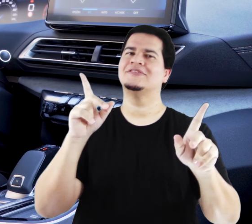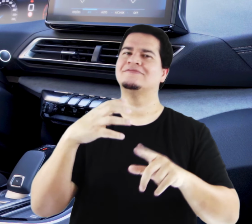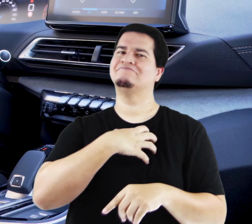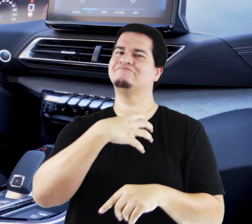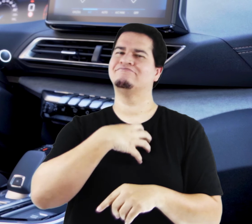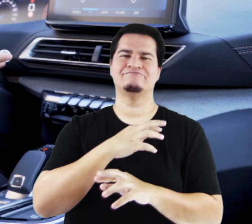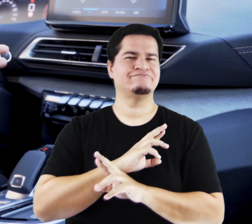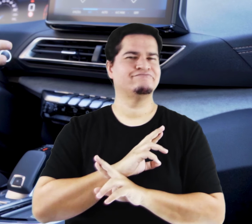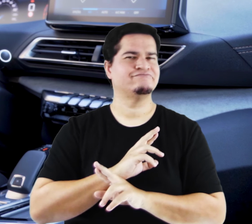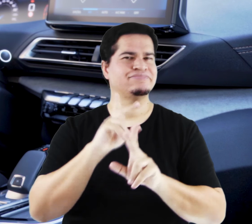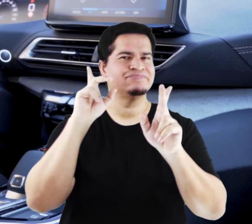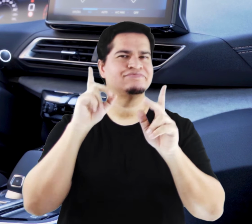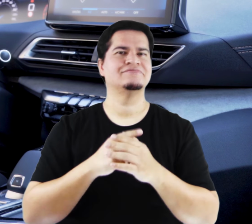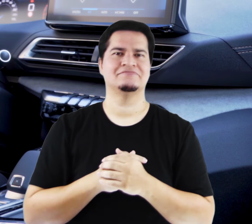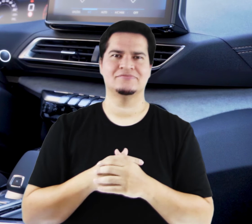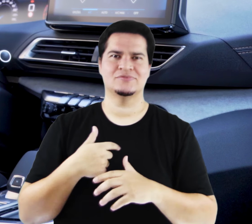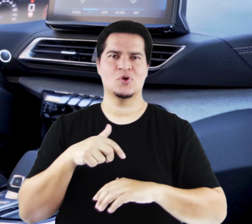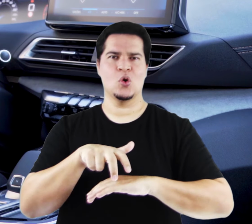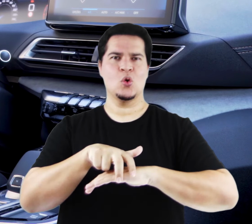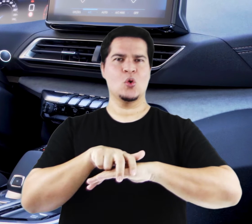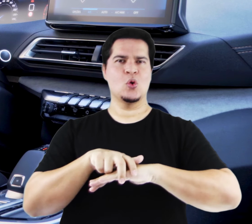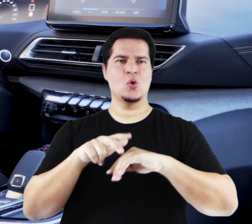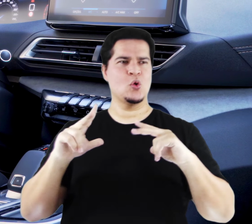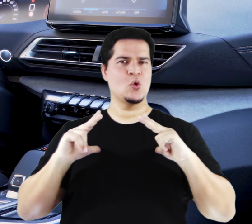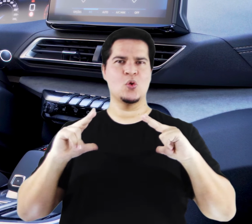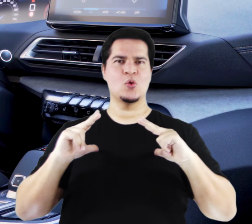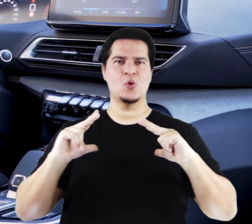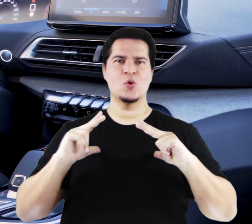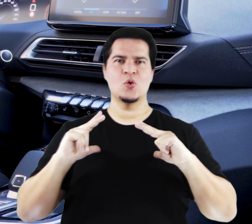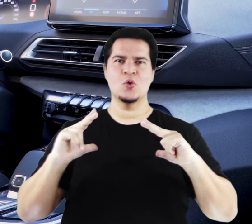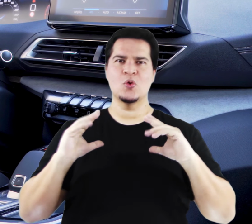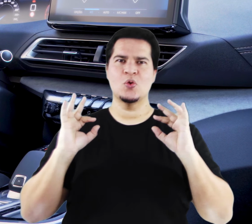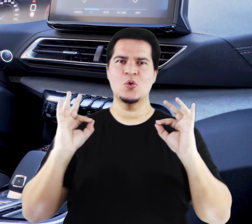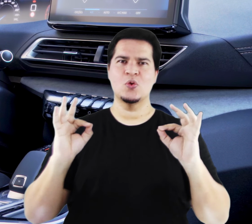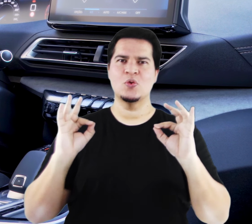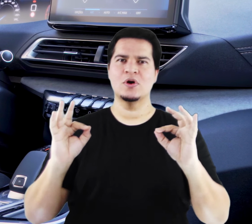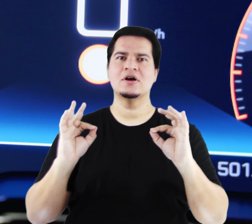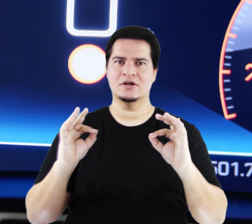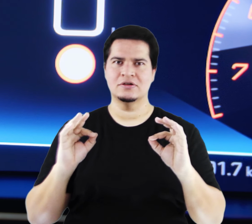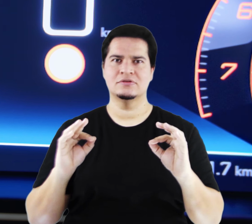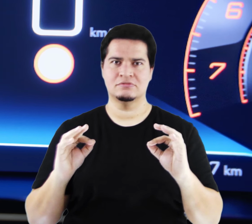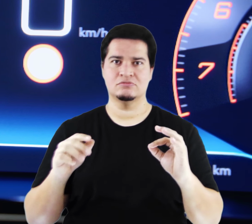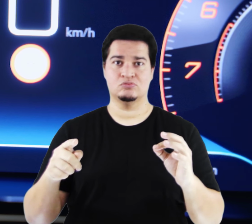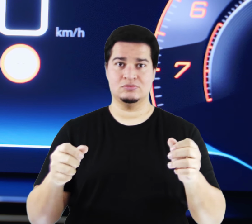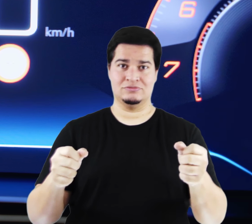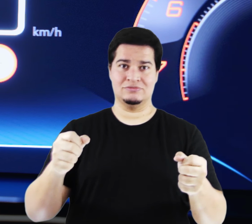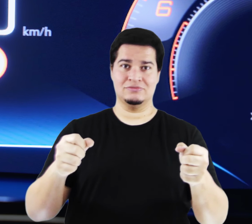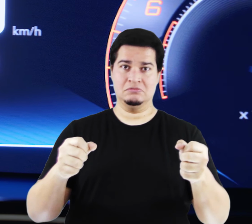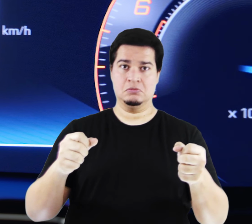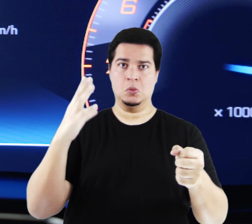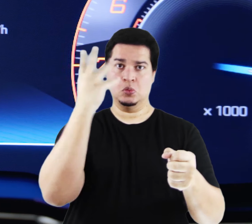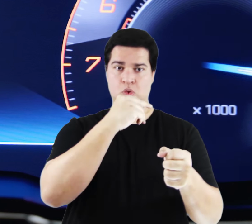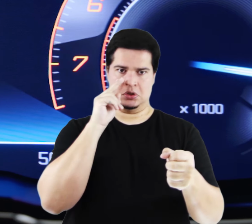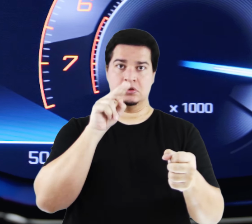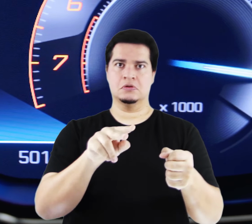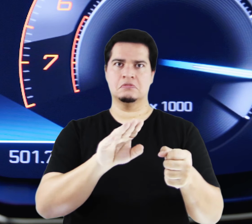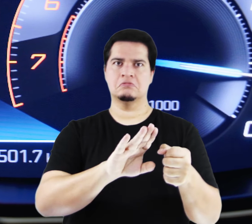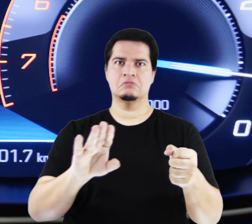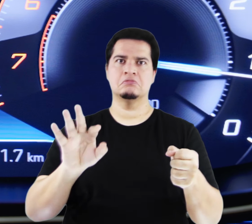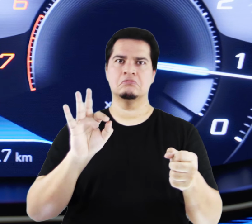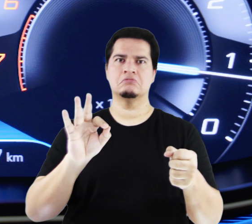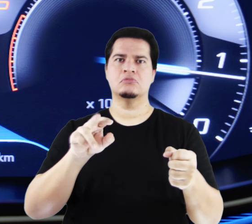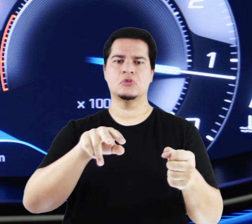dá um sabor diferente toda vez que você entra no veículo, você vai conduzir ele, né? Então, essa daqui é a visão que você tem quase todo o tempo que está dirigindo o